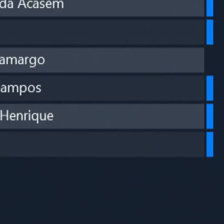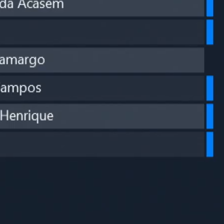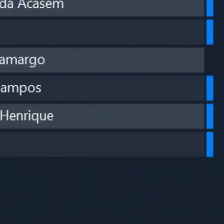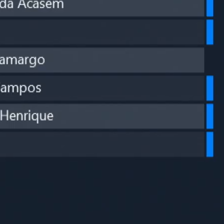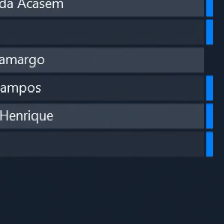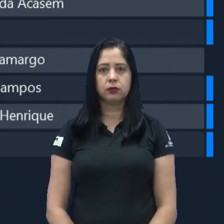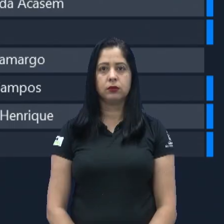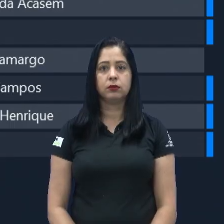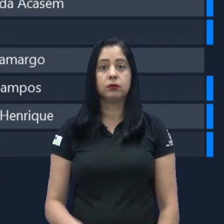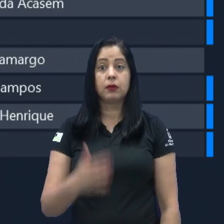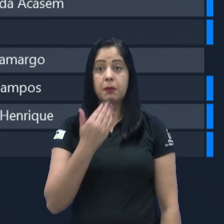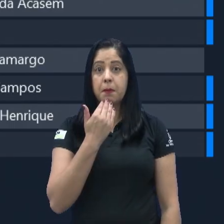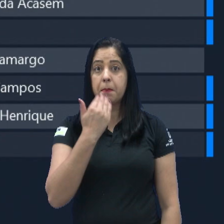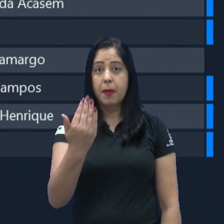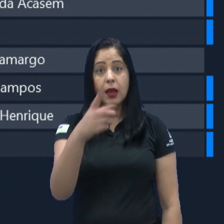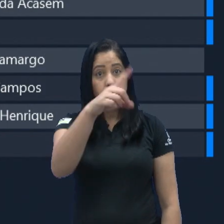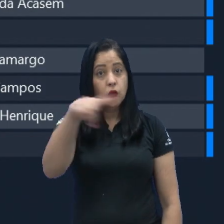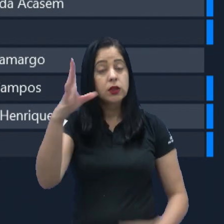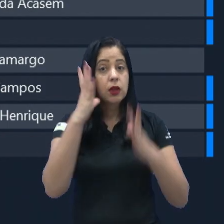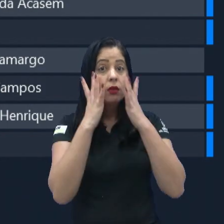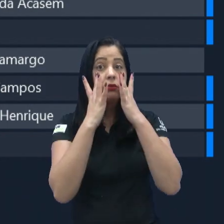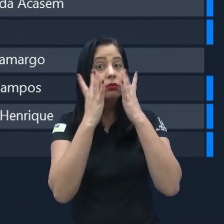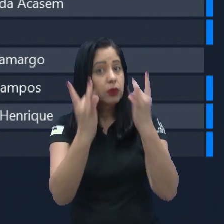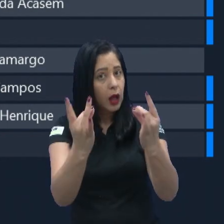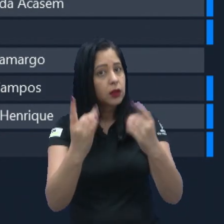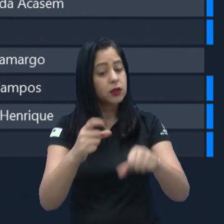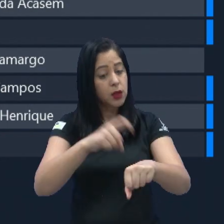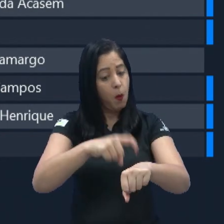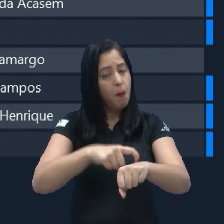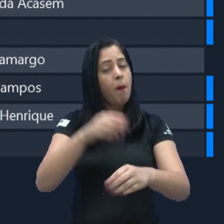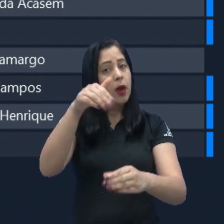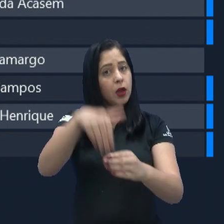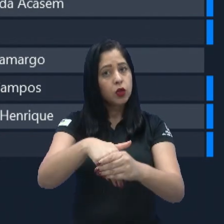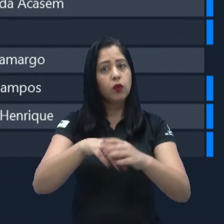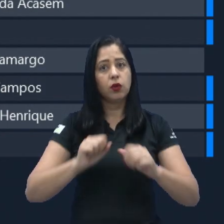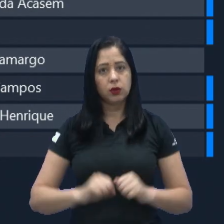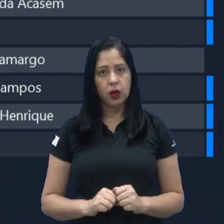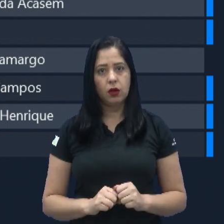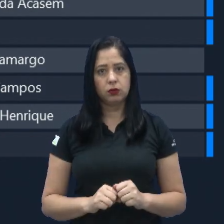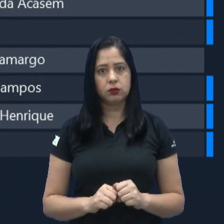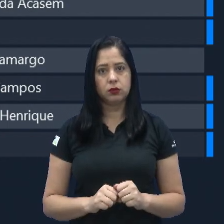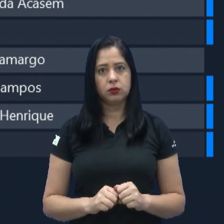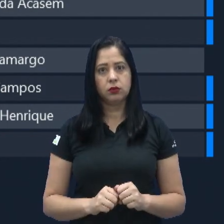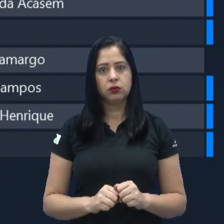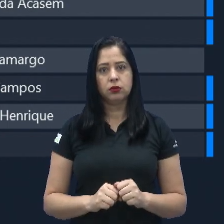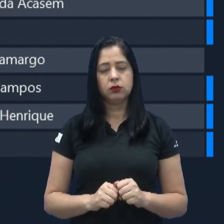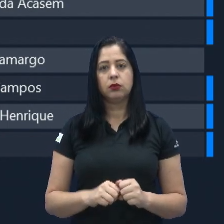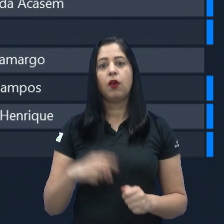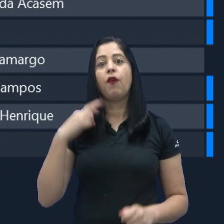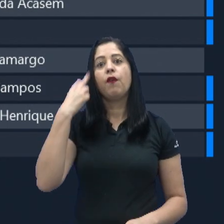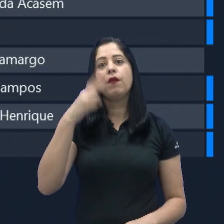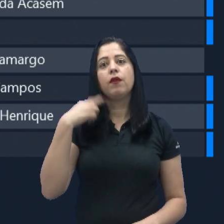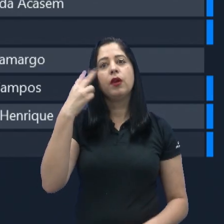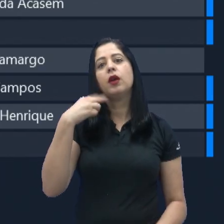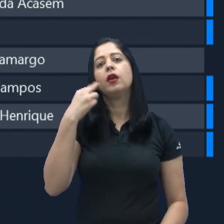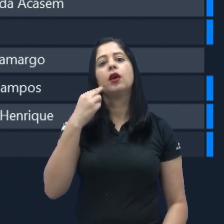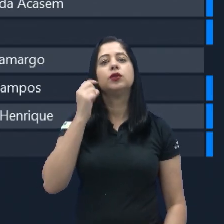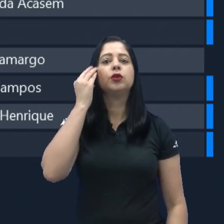Peço aos vereadores que se atentem ao momento de votação. O vereador que falta a votação é o vereador Sérgio Camargo.